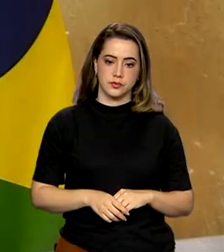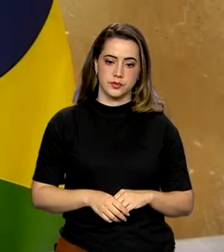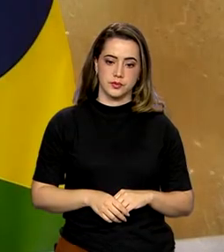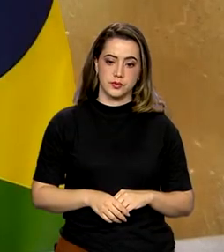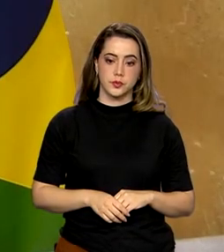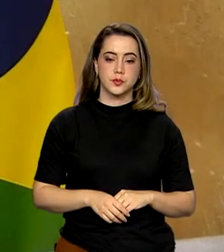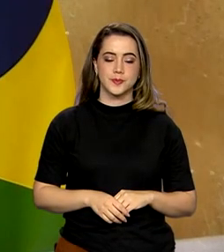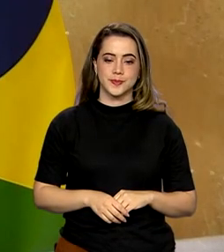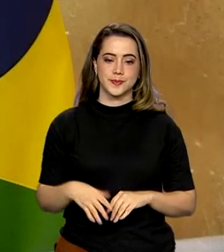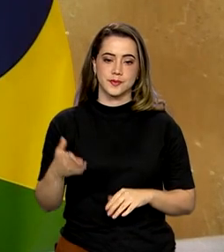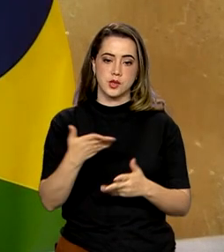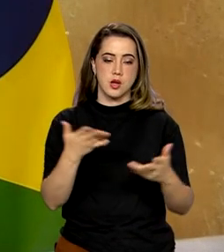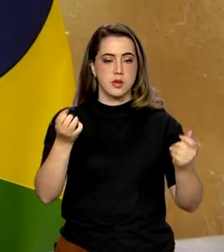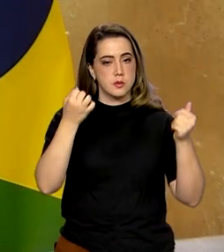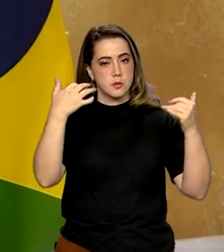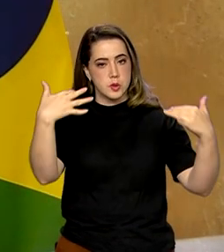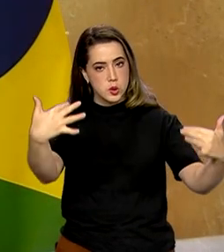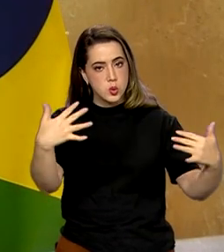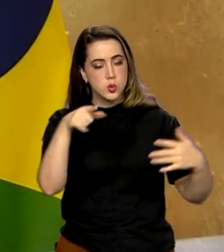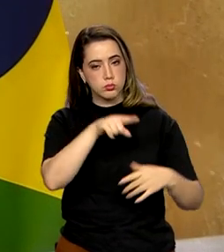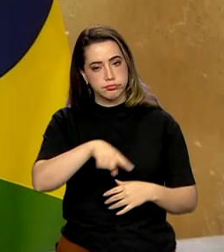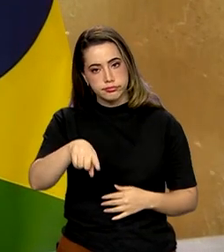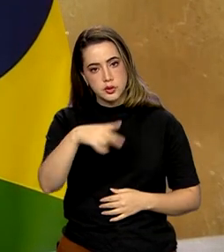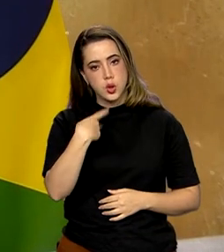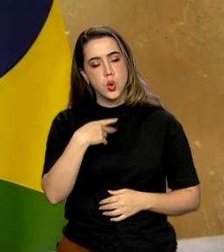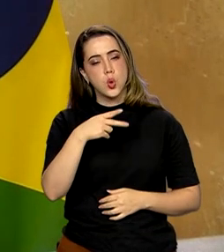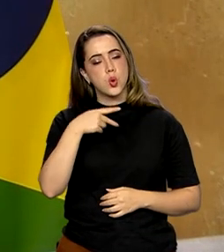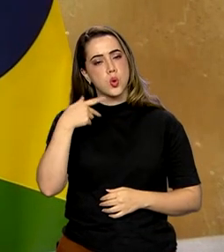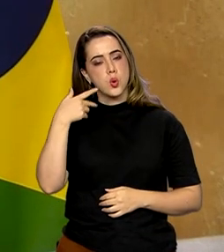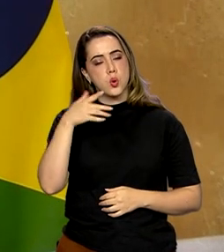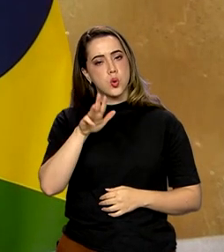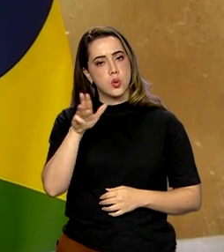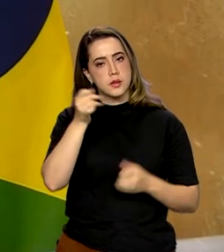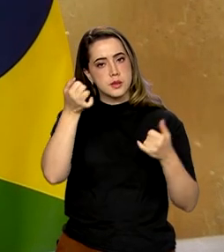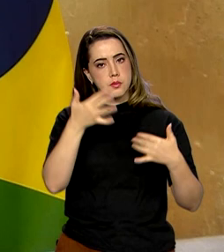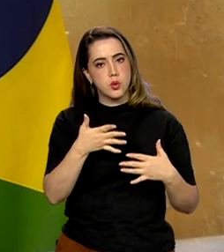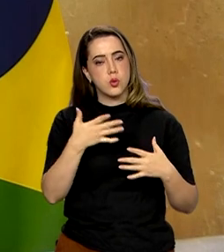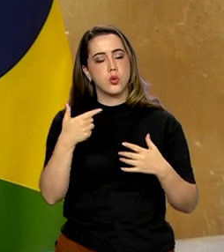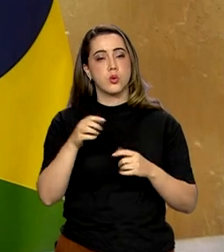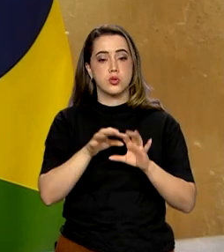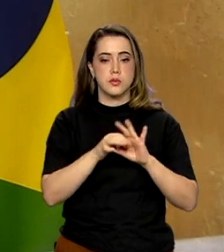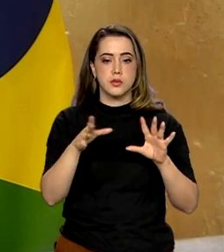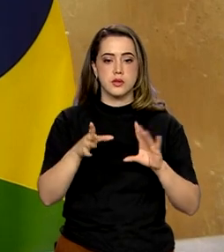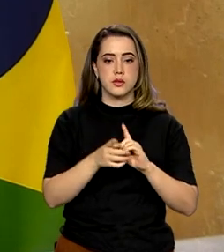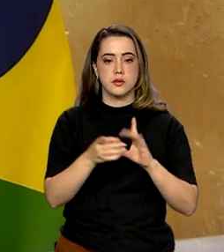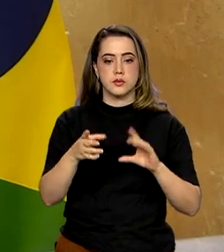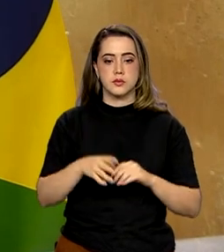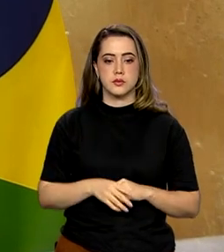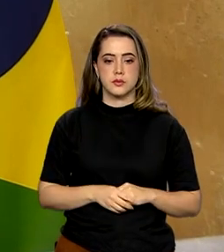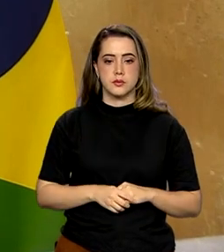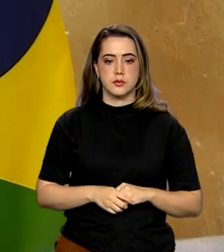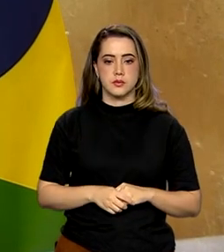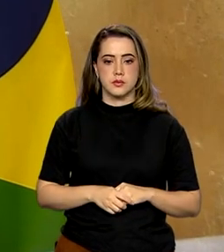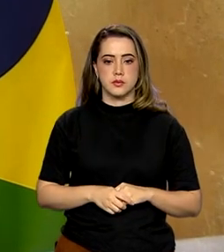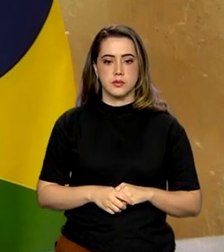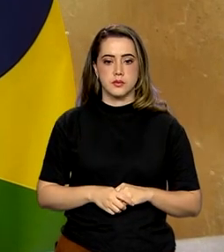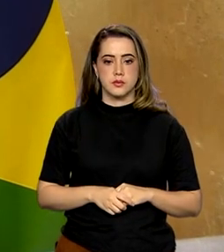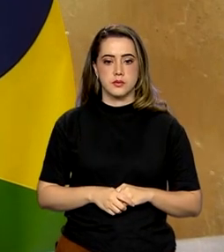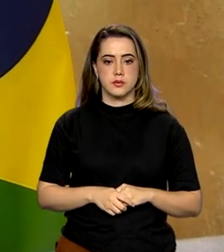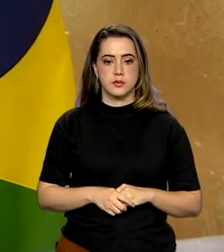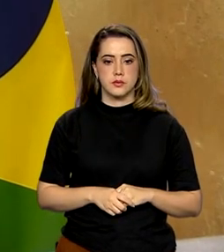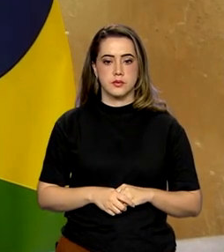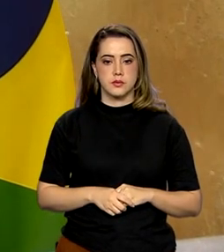Aos parlamentares, Lula defendeu a liberdade e a democracia. Essa capa é a construção